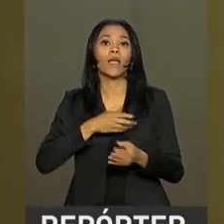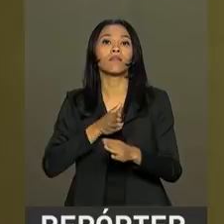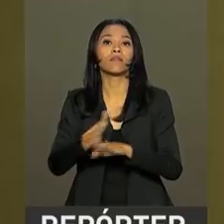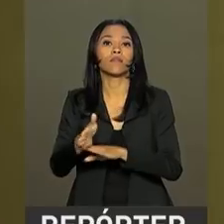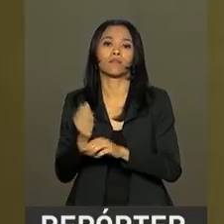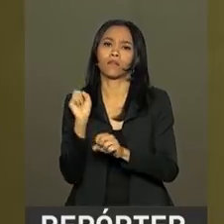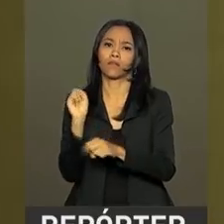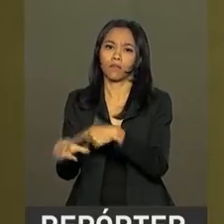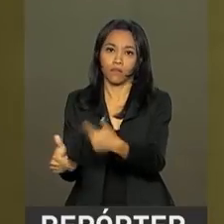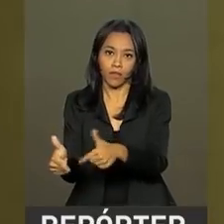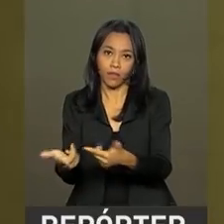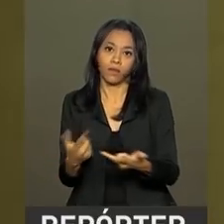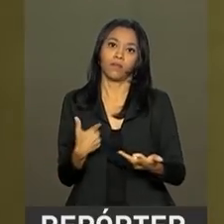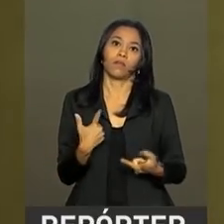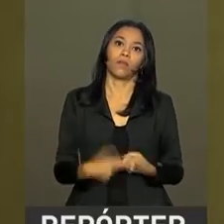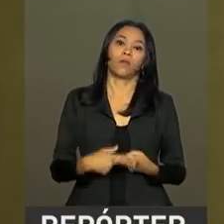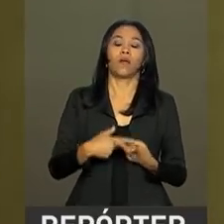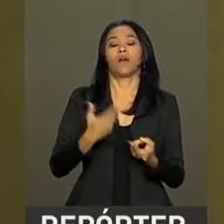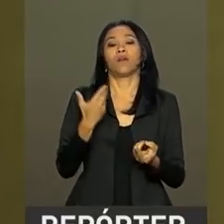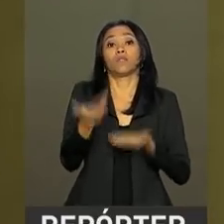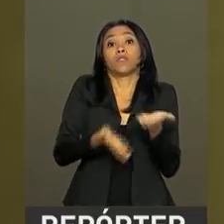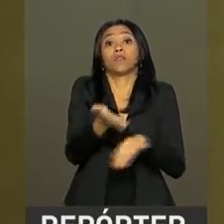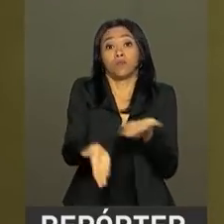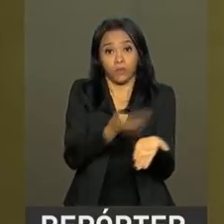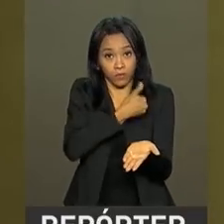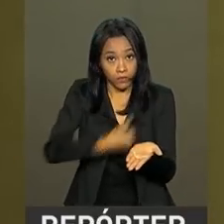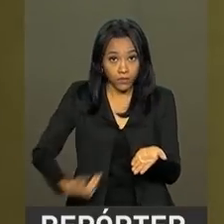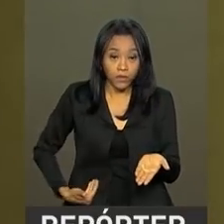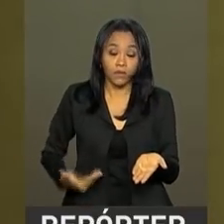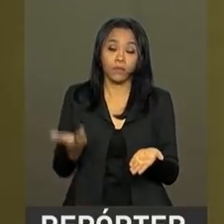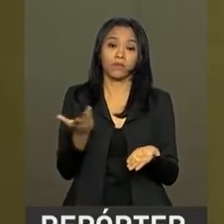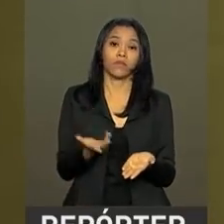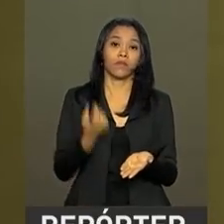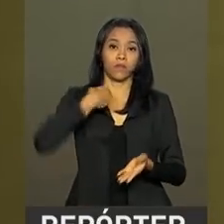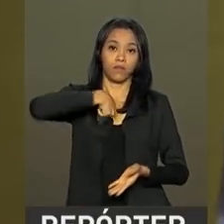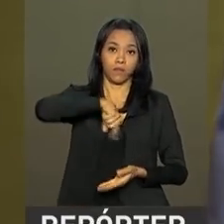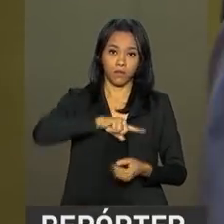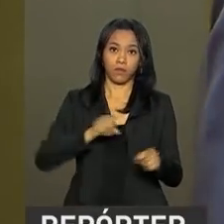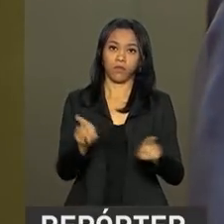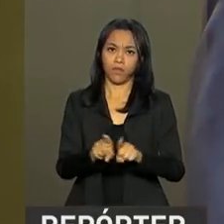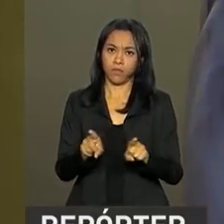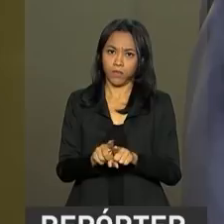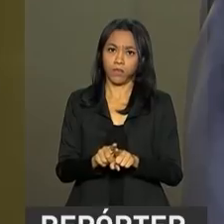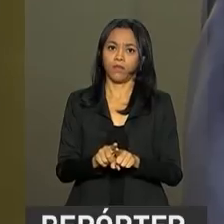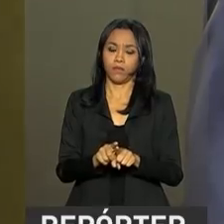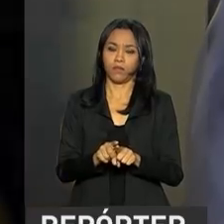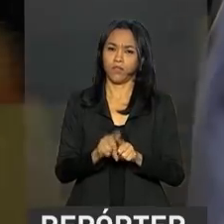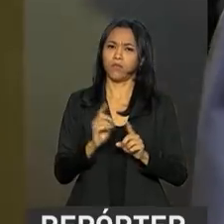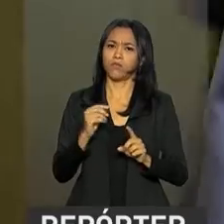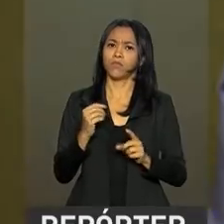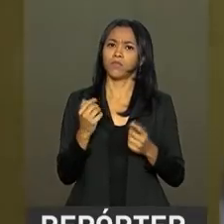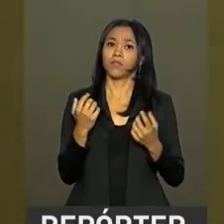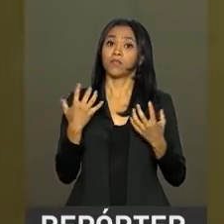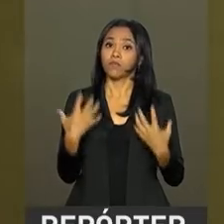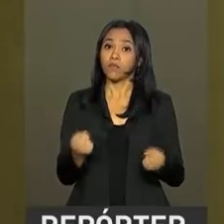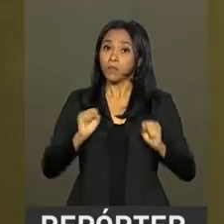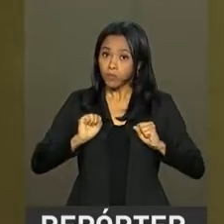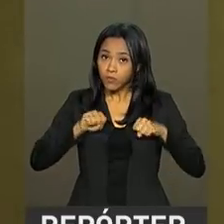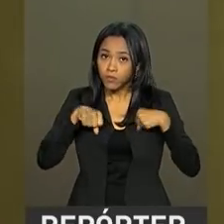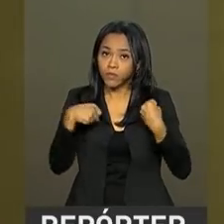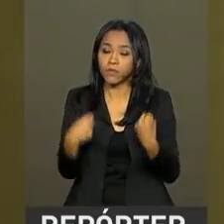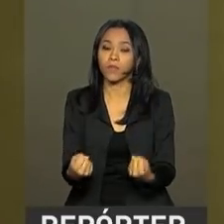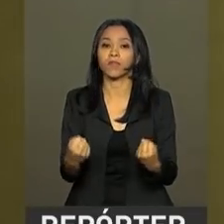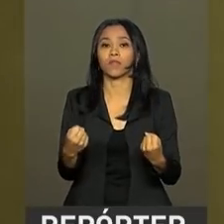emprego serviços públicos e também para promover